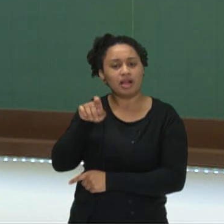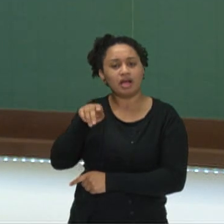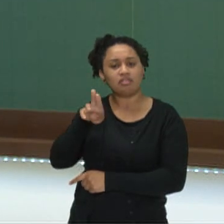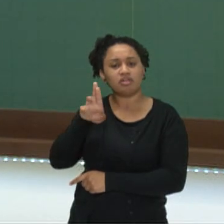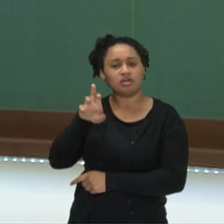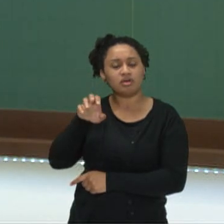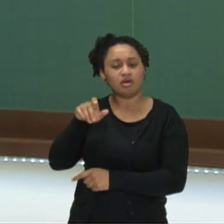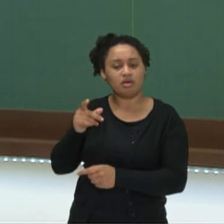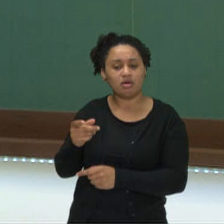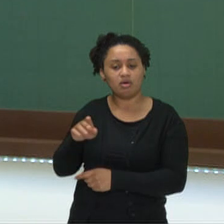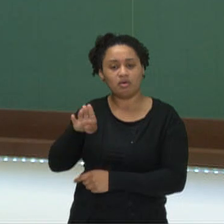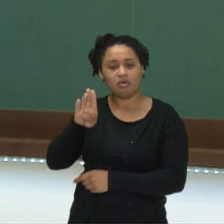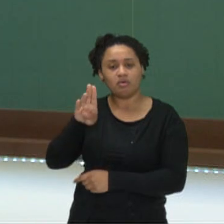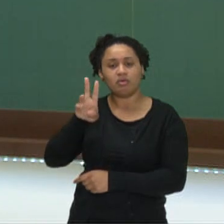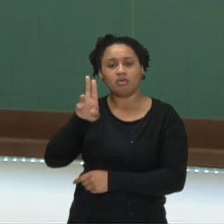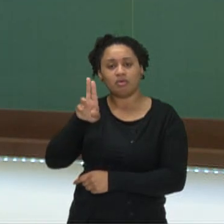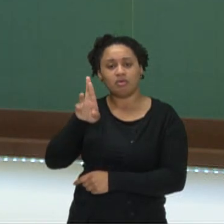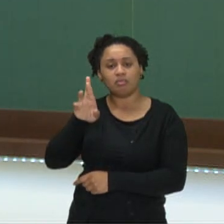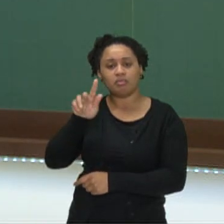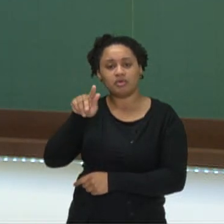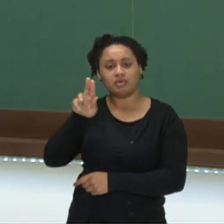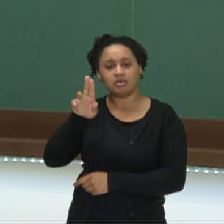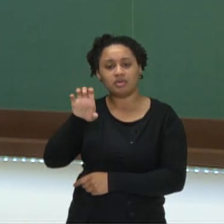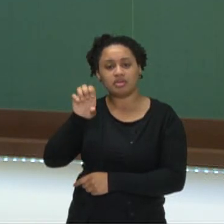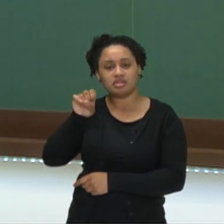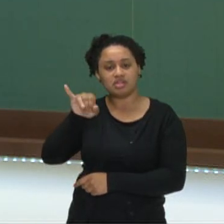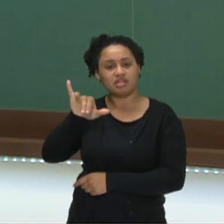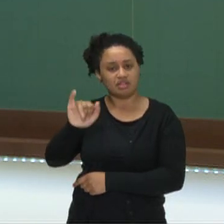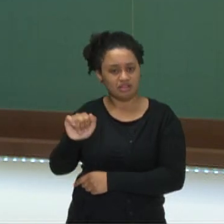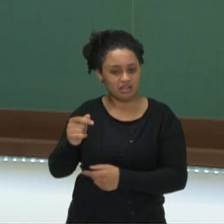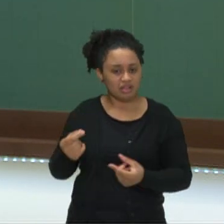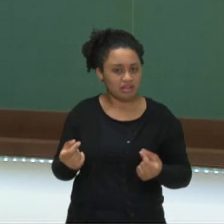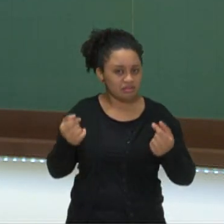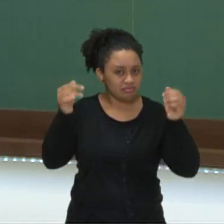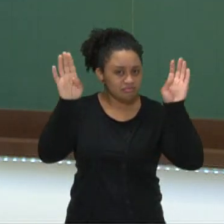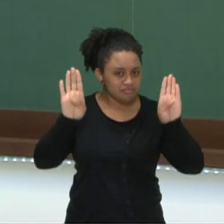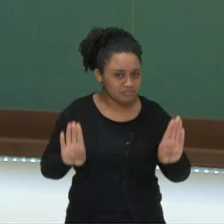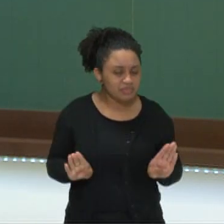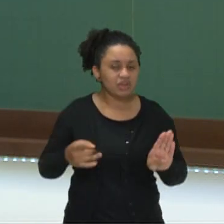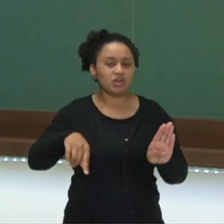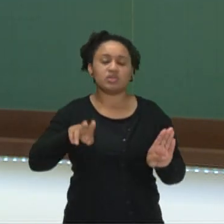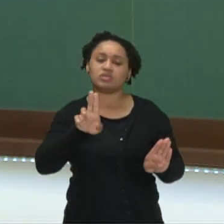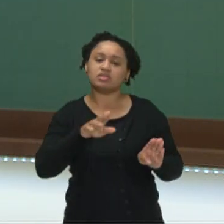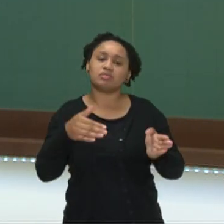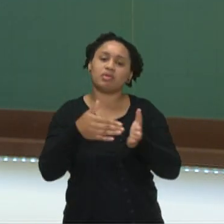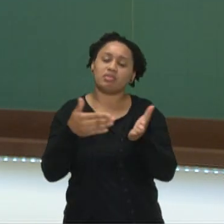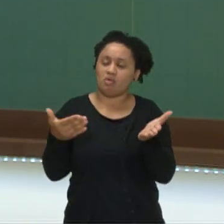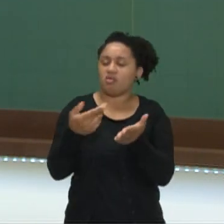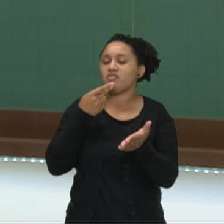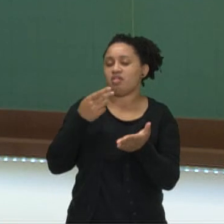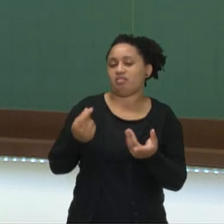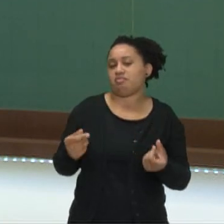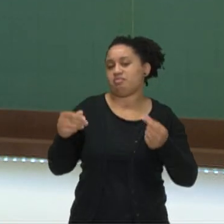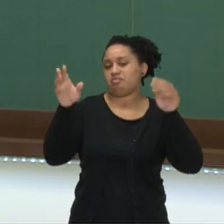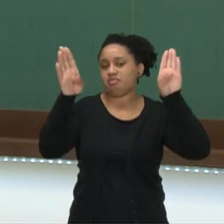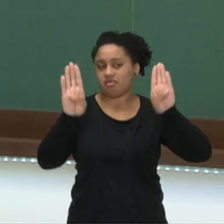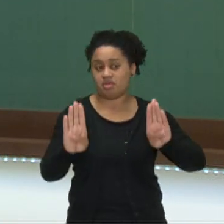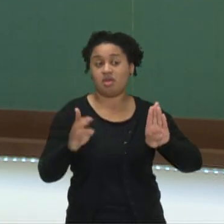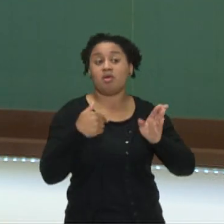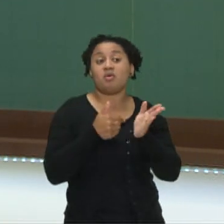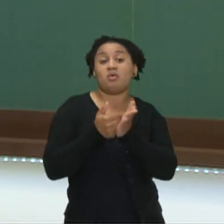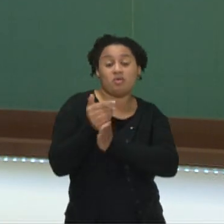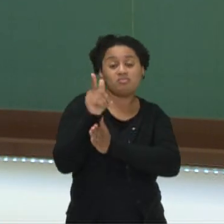Agora vocês estão tendo um pouquinho de noção, né? Essa palavra burguesia que a gente usa até hoje, burguês, né, e tudo mais, ela começa lá